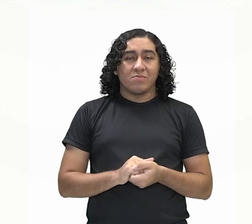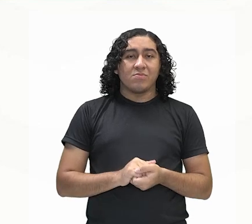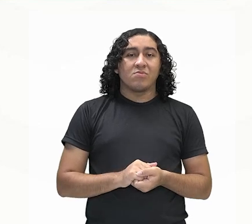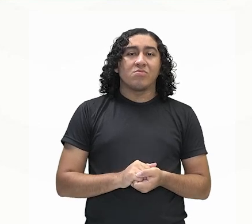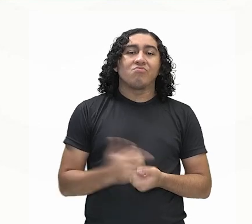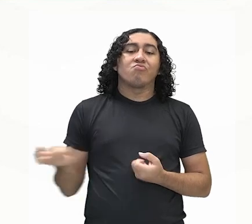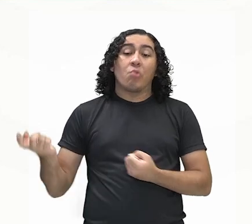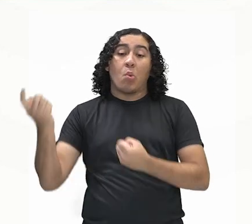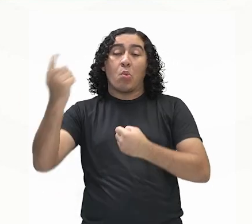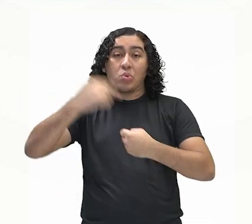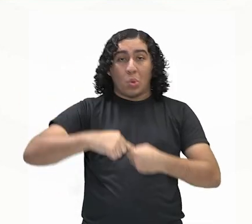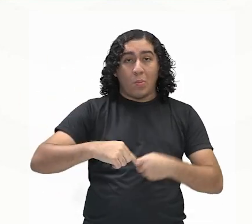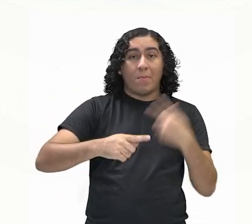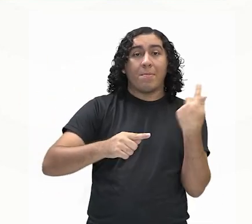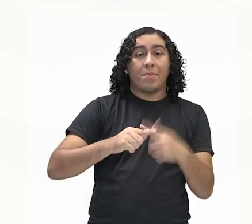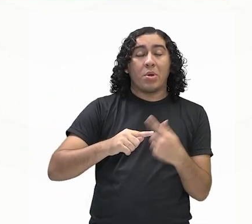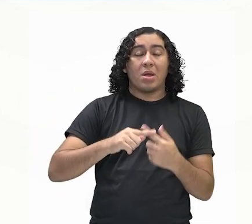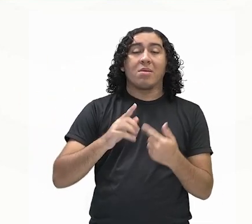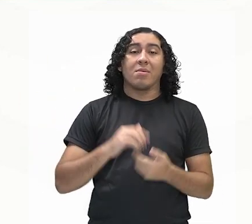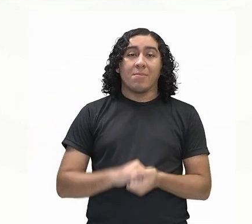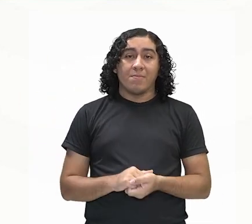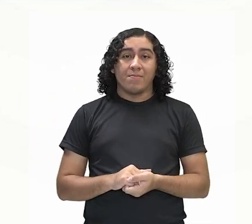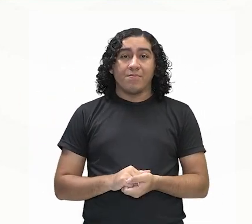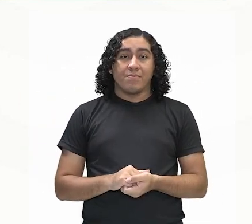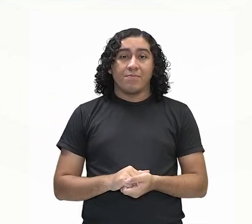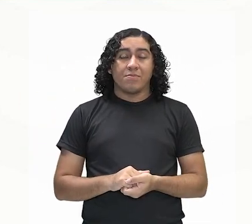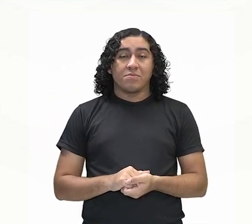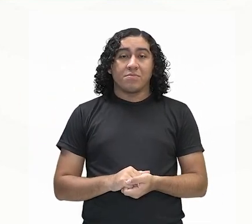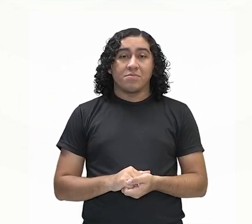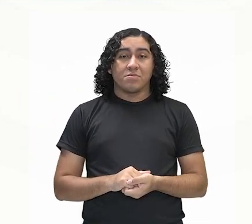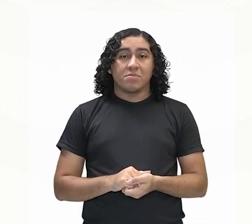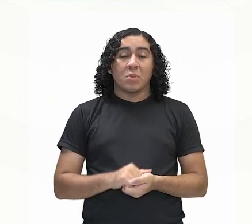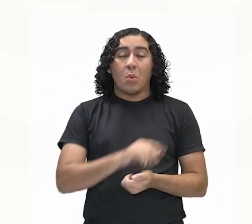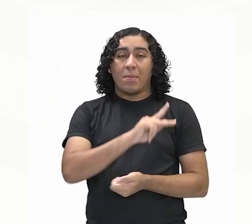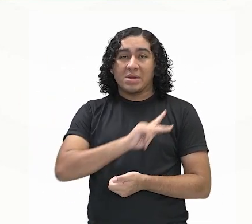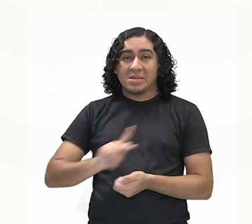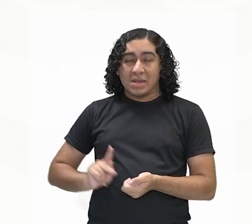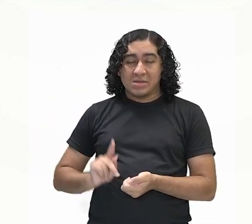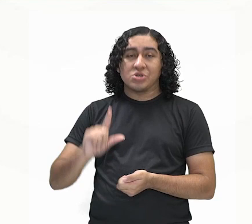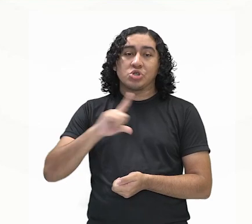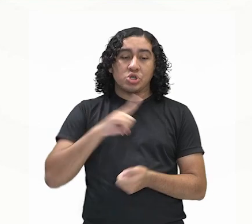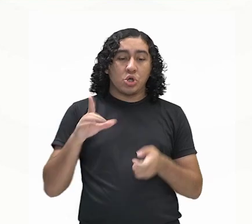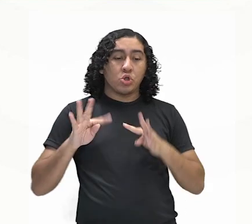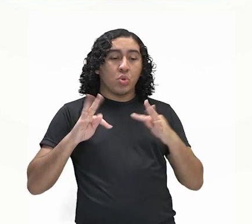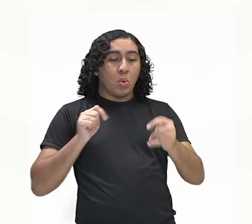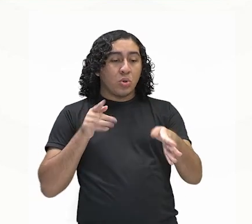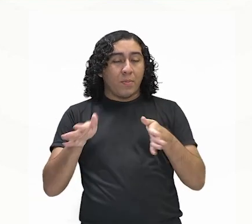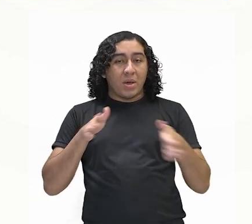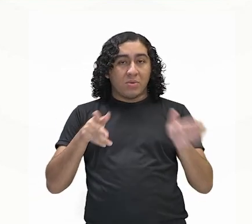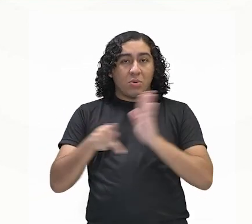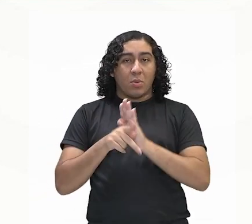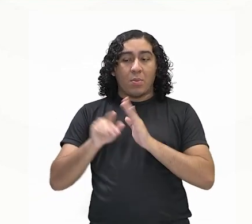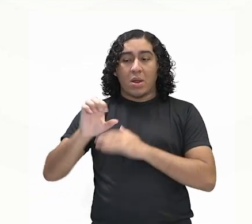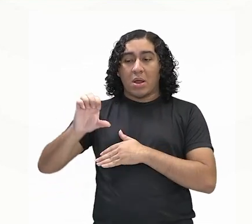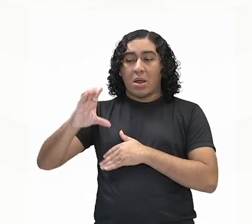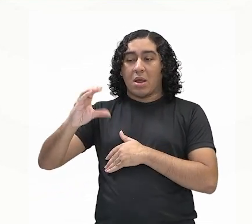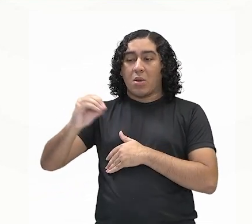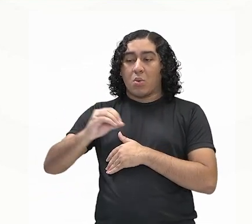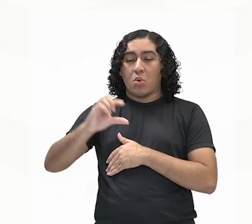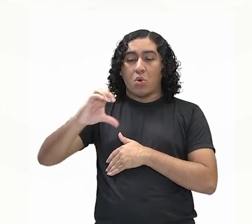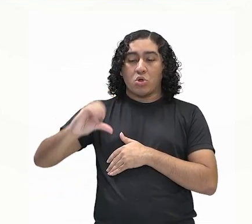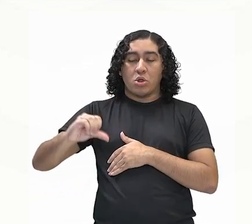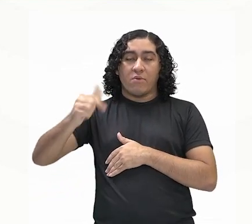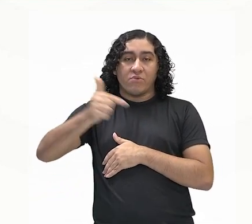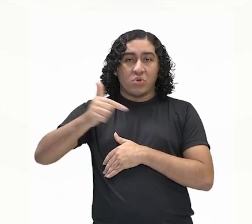Janeiro, porque o presidente estava naquele momento despachando de lá durante todo o período em que a Eco 92, ou Rio